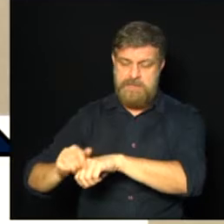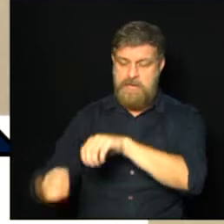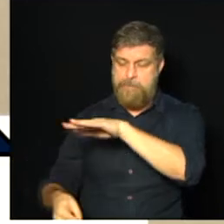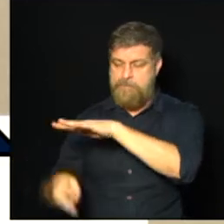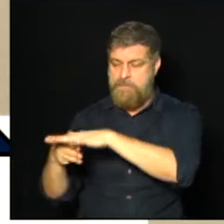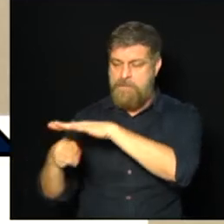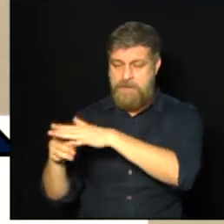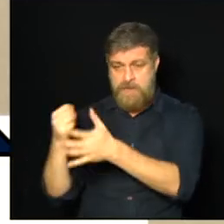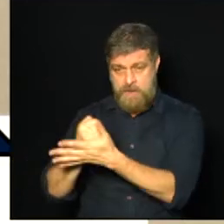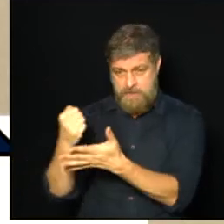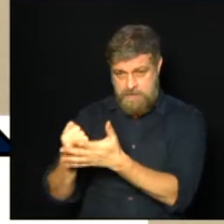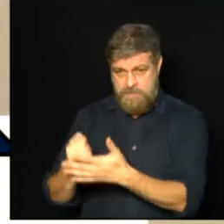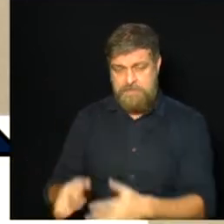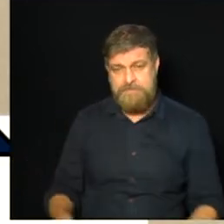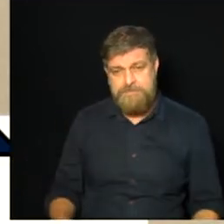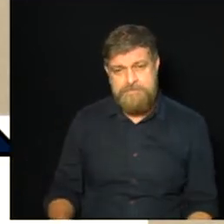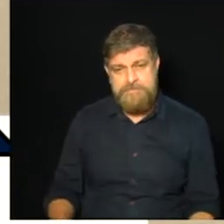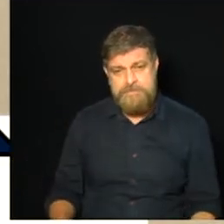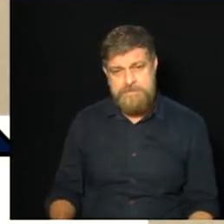aí citou,